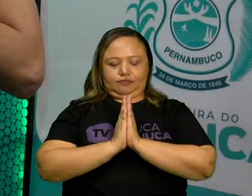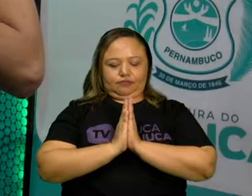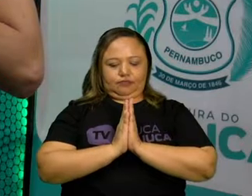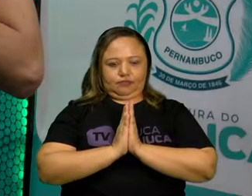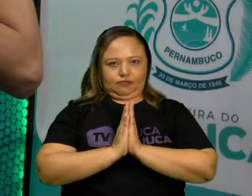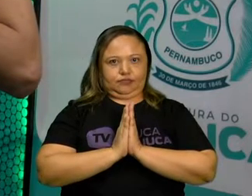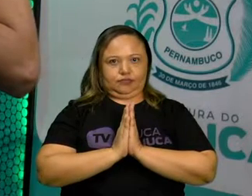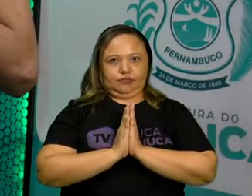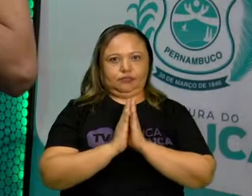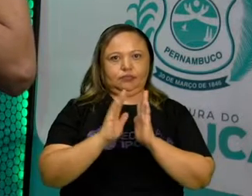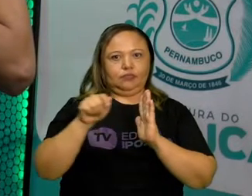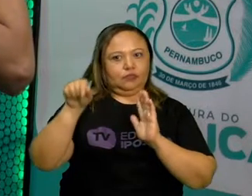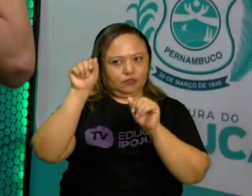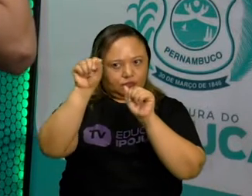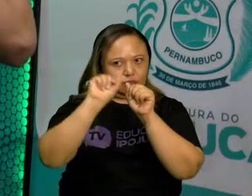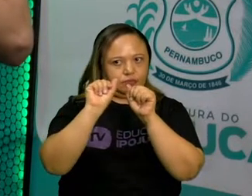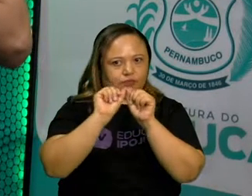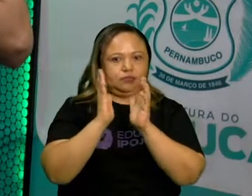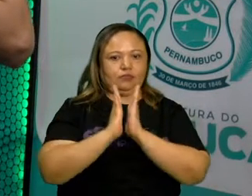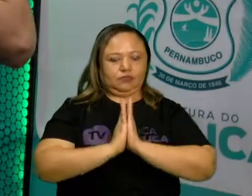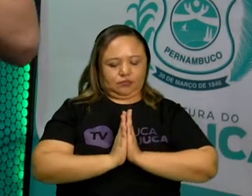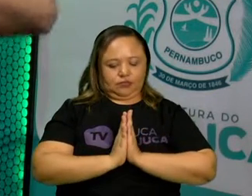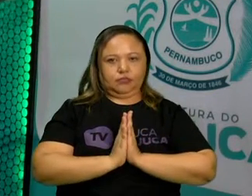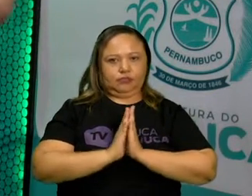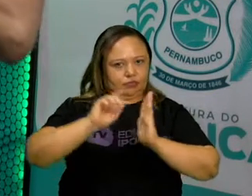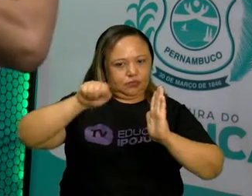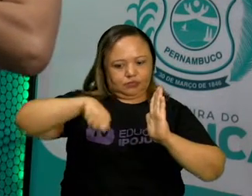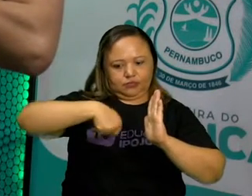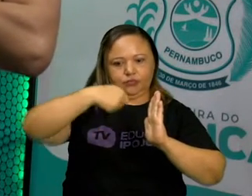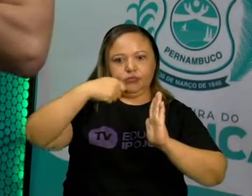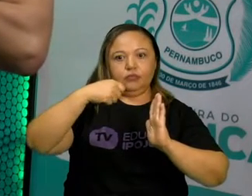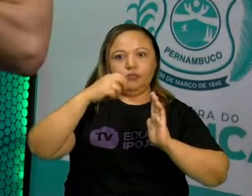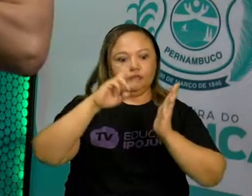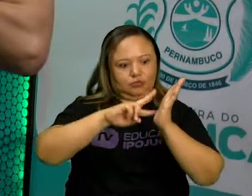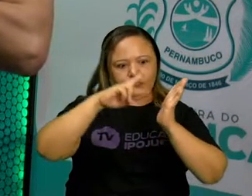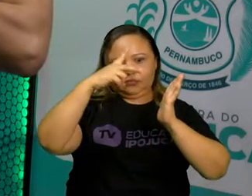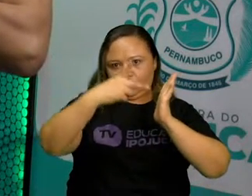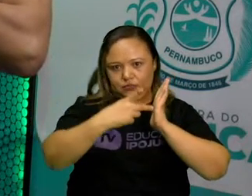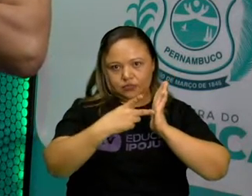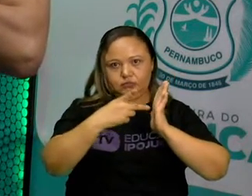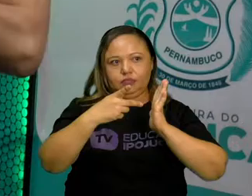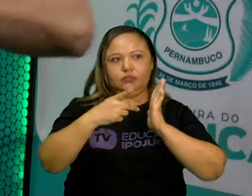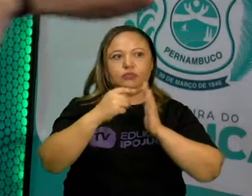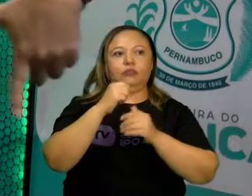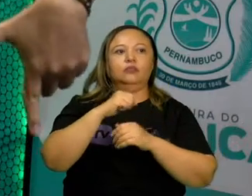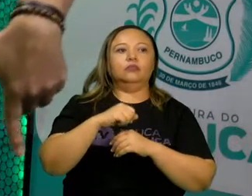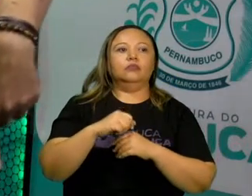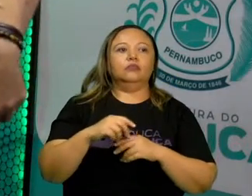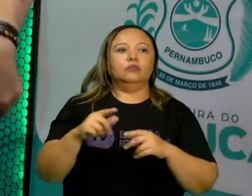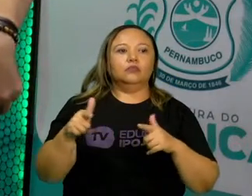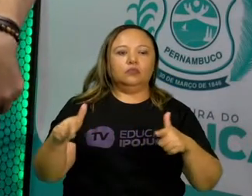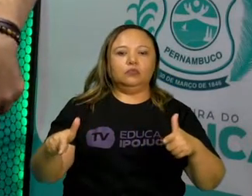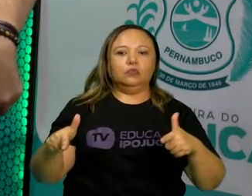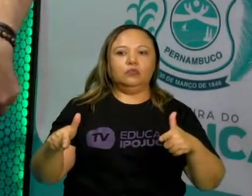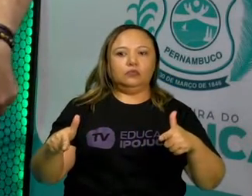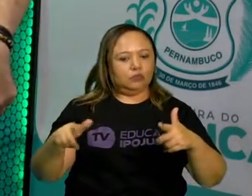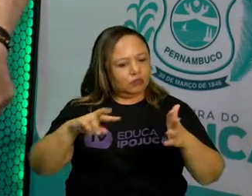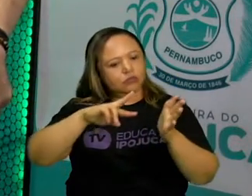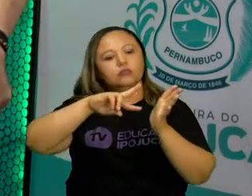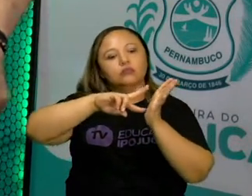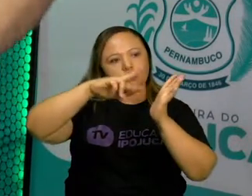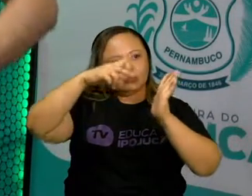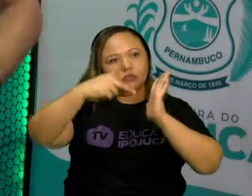esse gesto. Tem um significado, não tem? Esse gesto tem um significado. Esse gesto